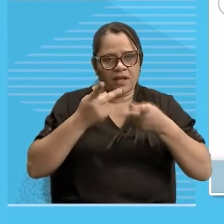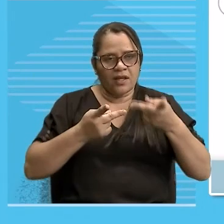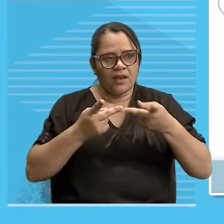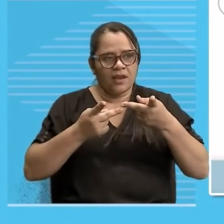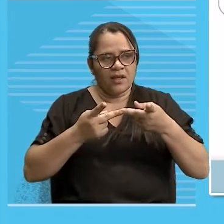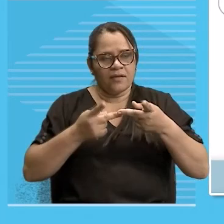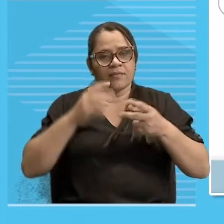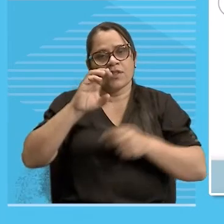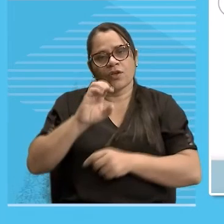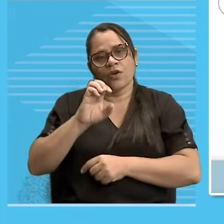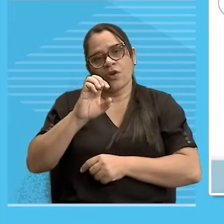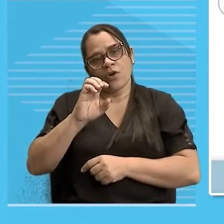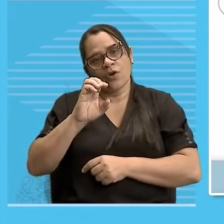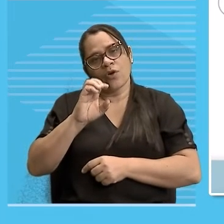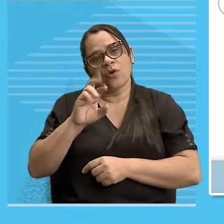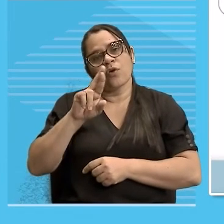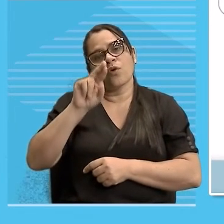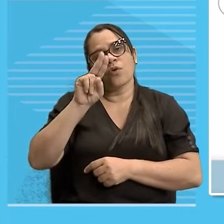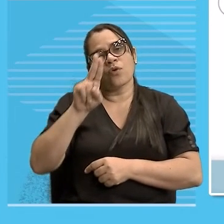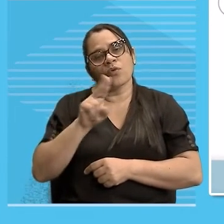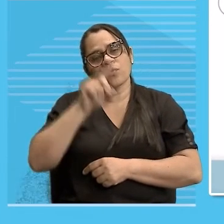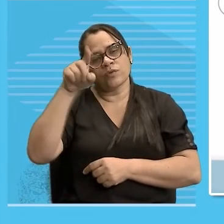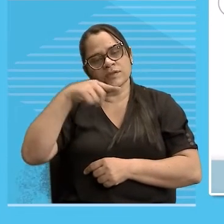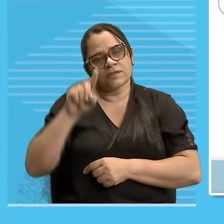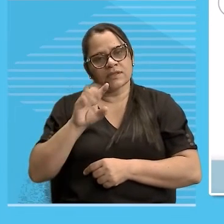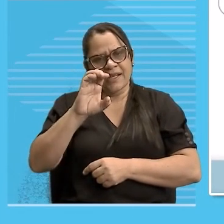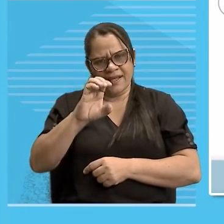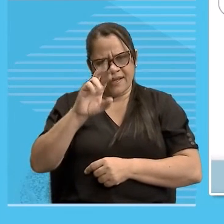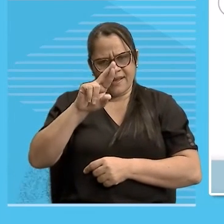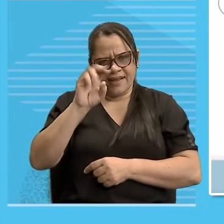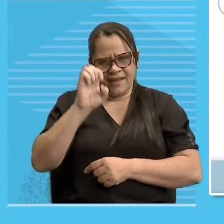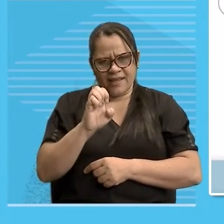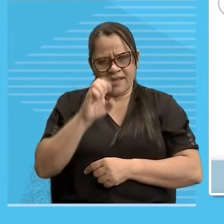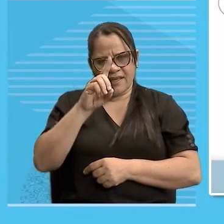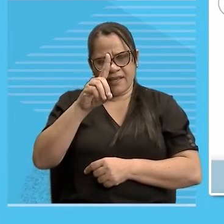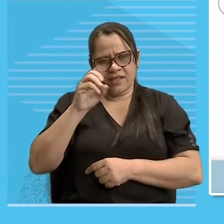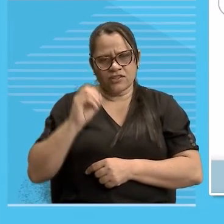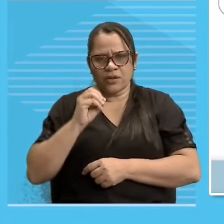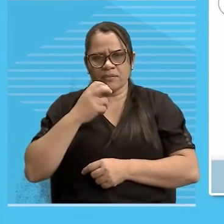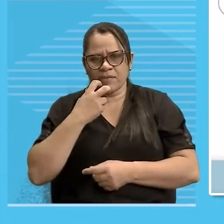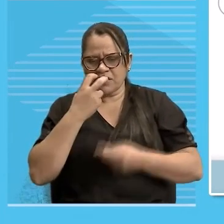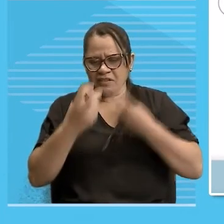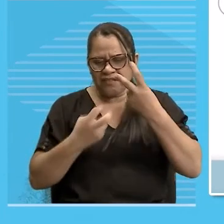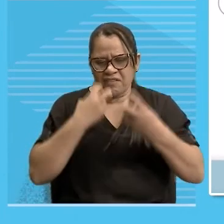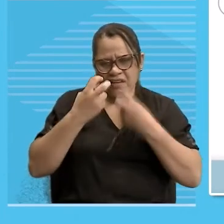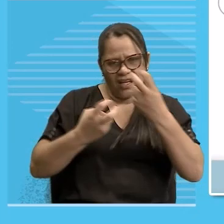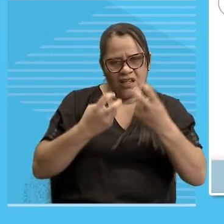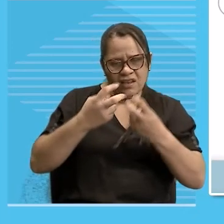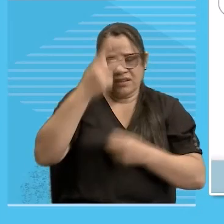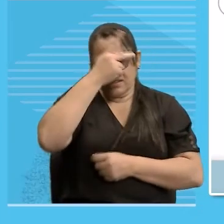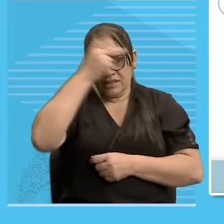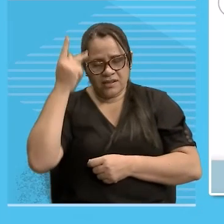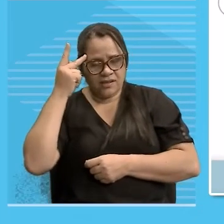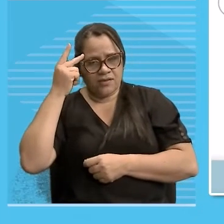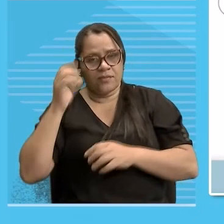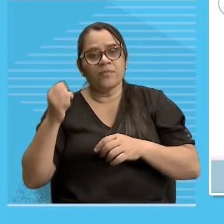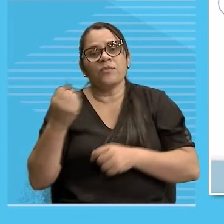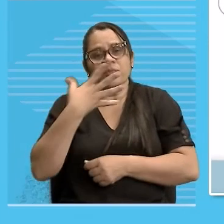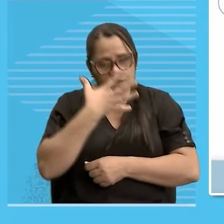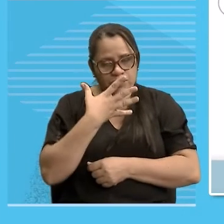para indicar espanto, susto, cruz credo, né? Muito bem, olha